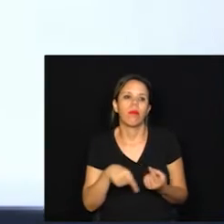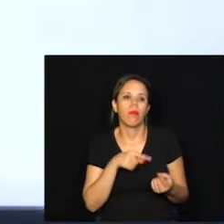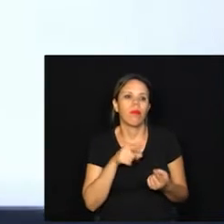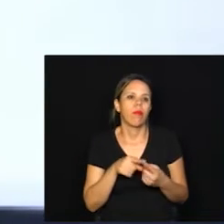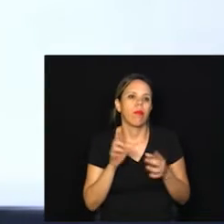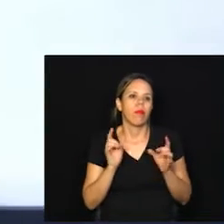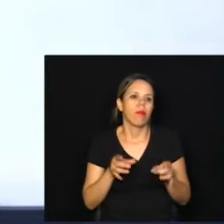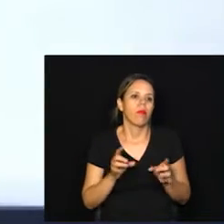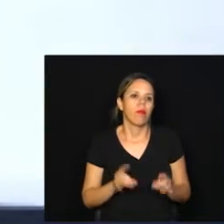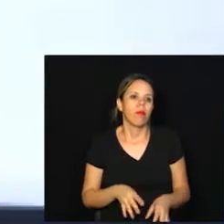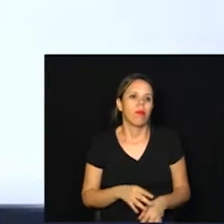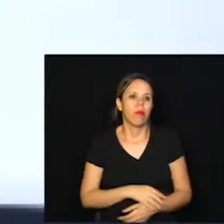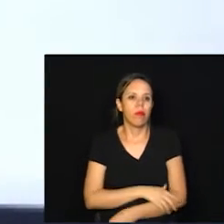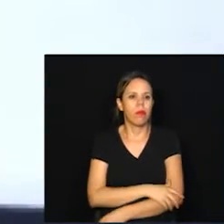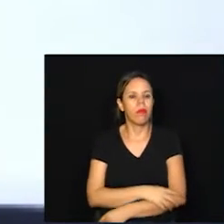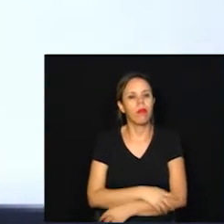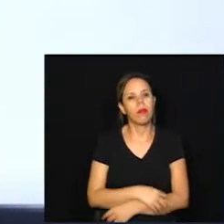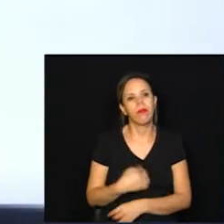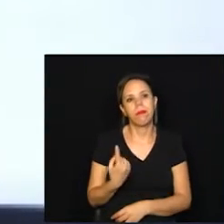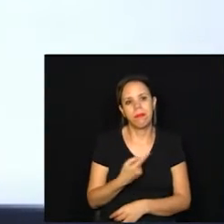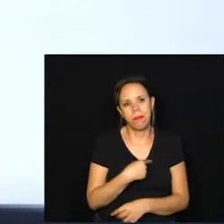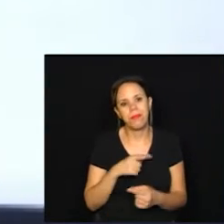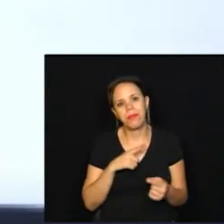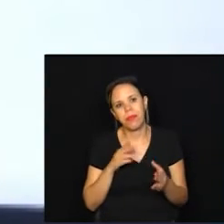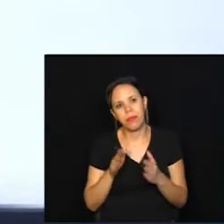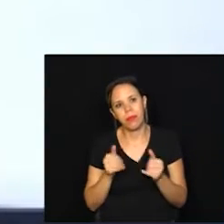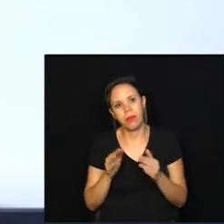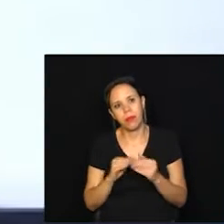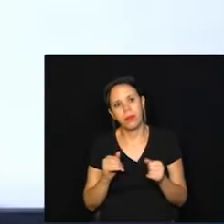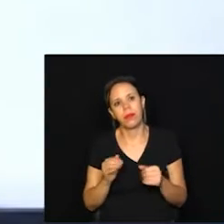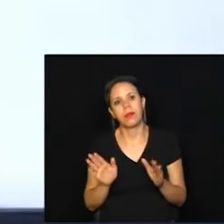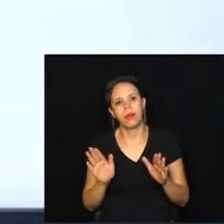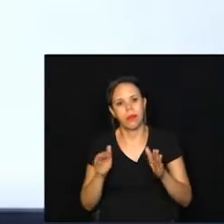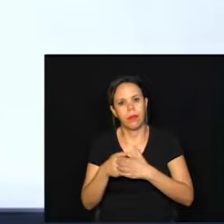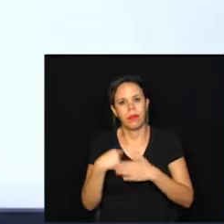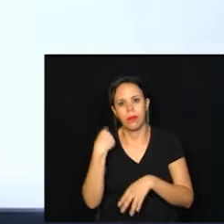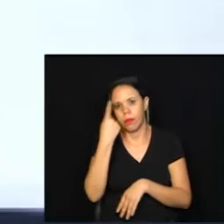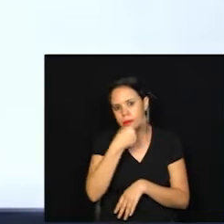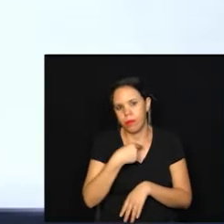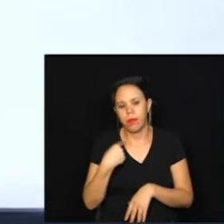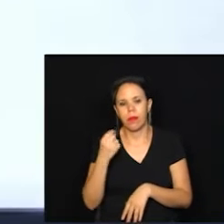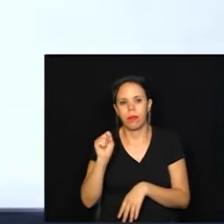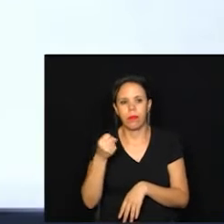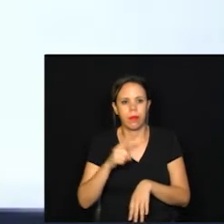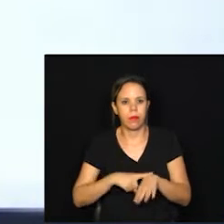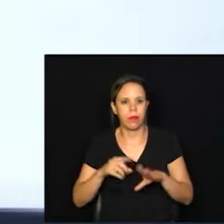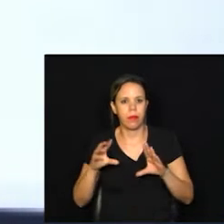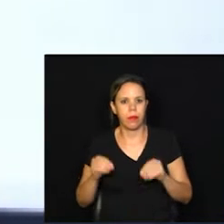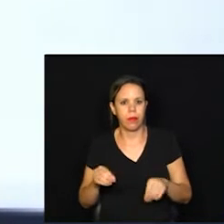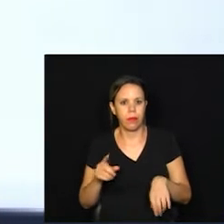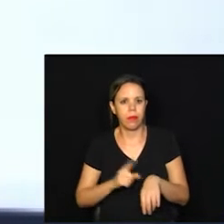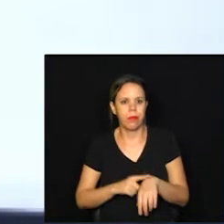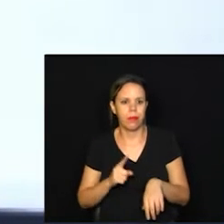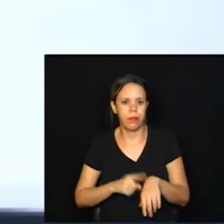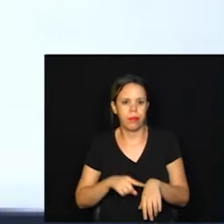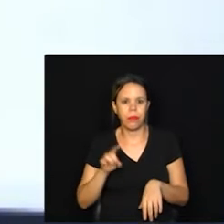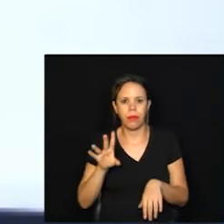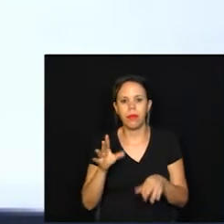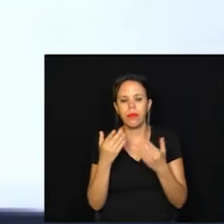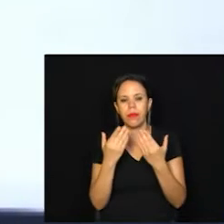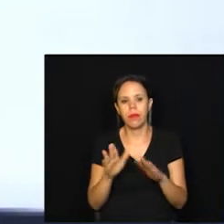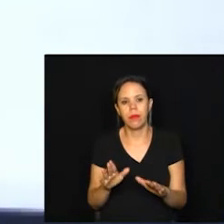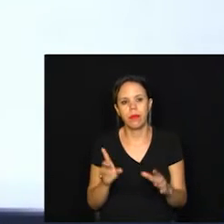da venda de bebidas, a gente vai pedir para fechar uma hora antes, às 8 da noite, e neste momento só vão ficar